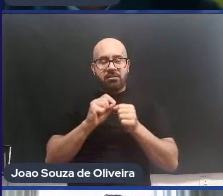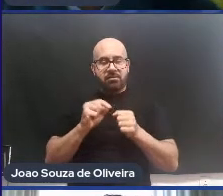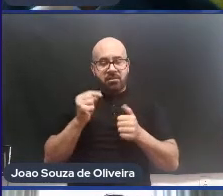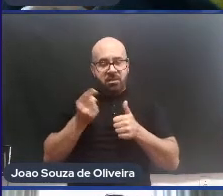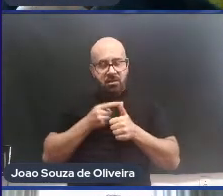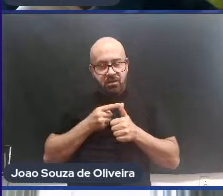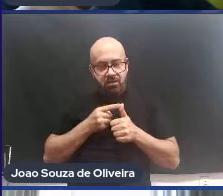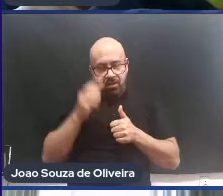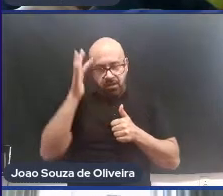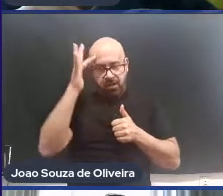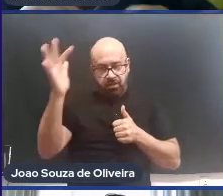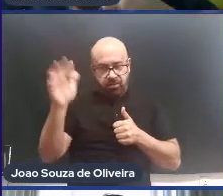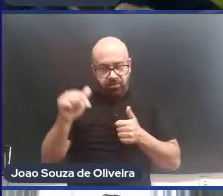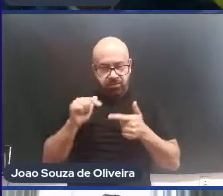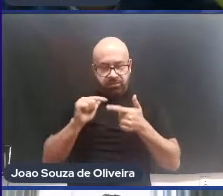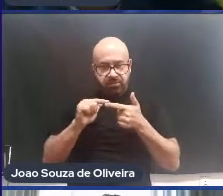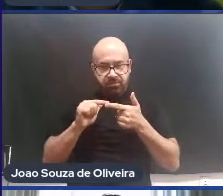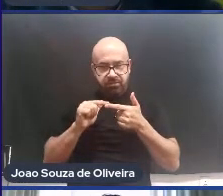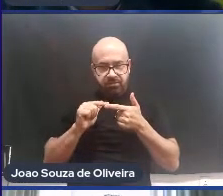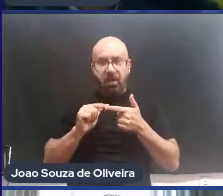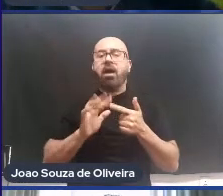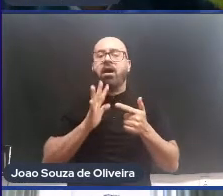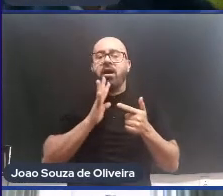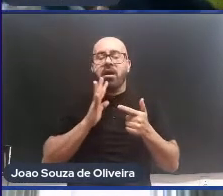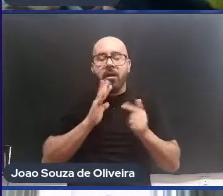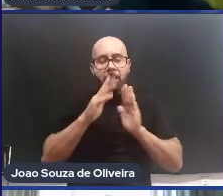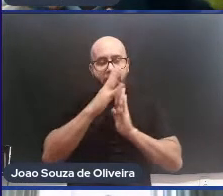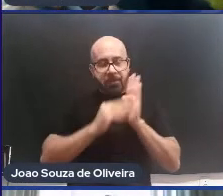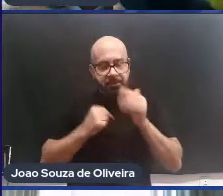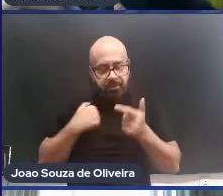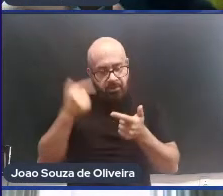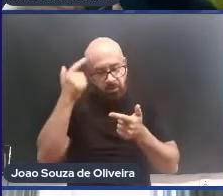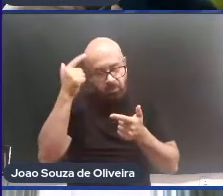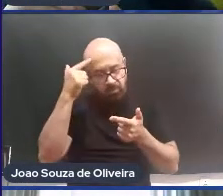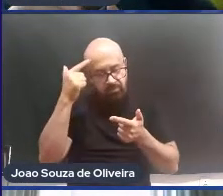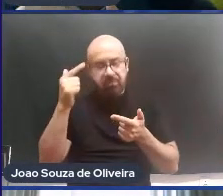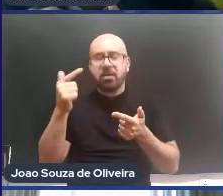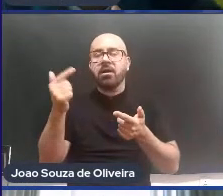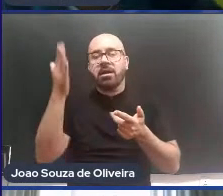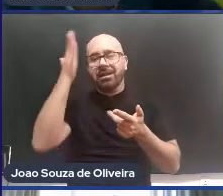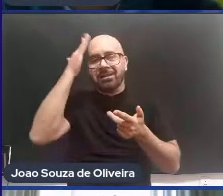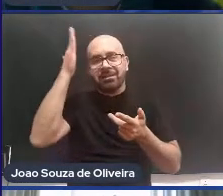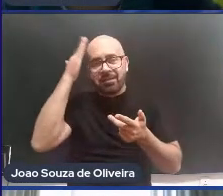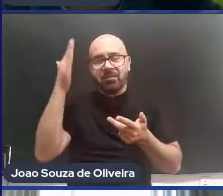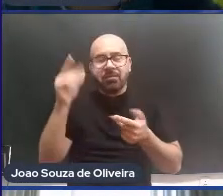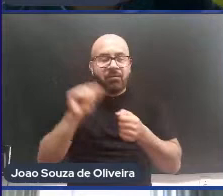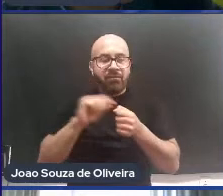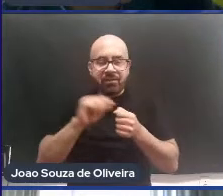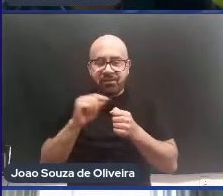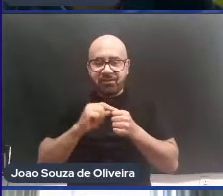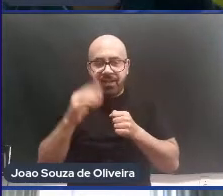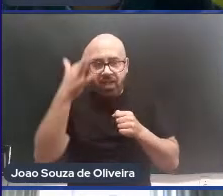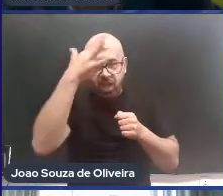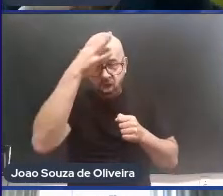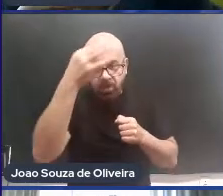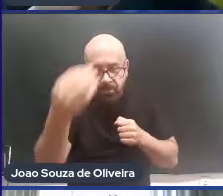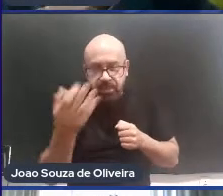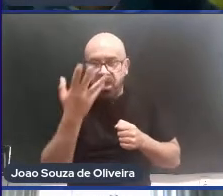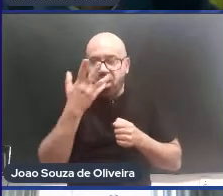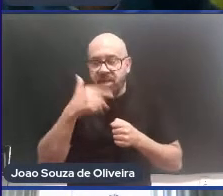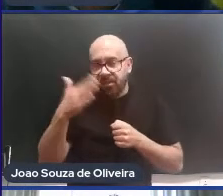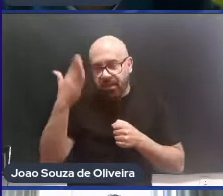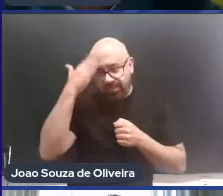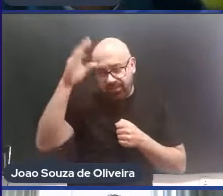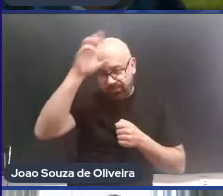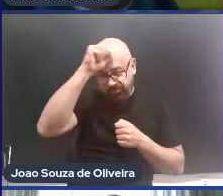lógica a gente está trabalhando reconhecimento de padrão né a gente está trabalhando fazendo compreendendo da criança